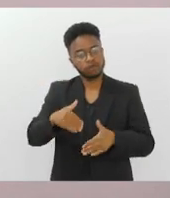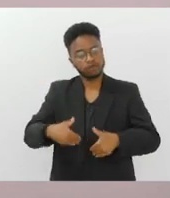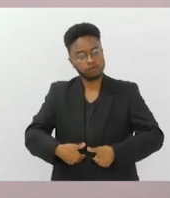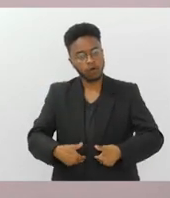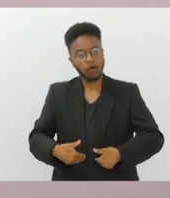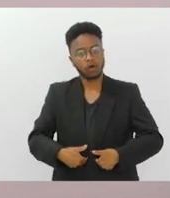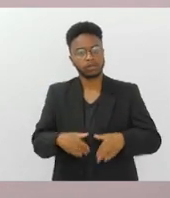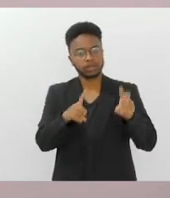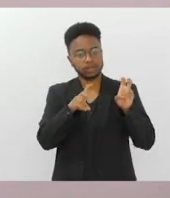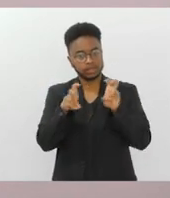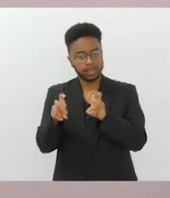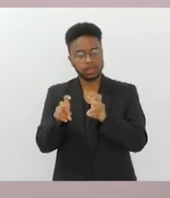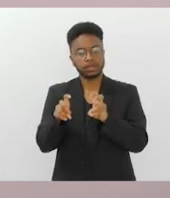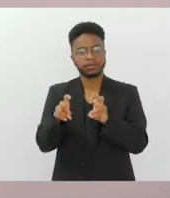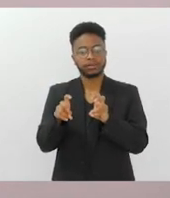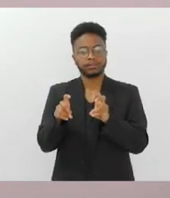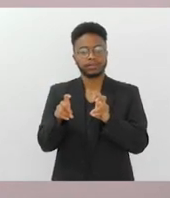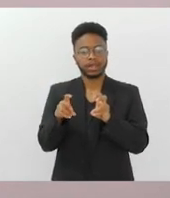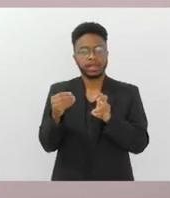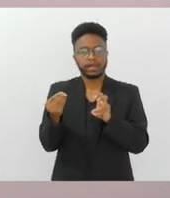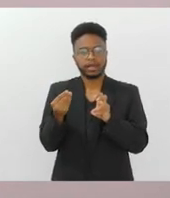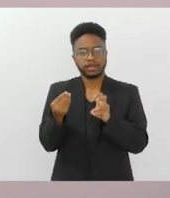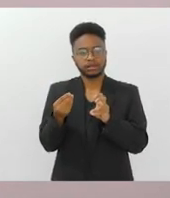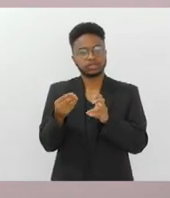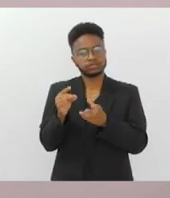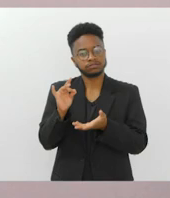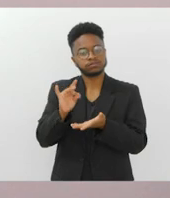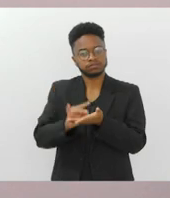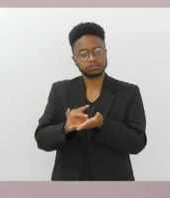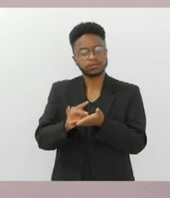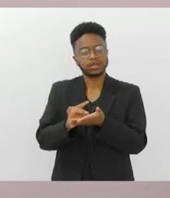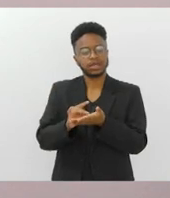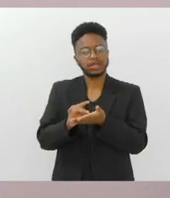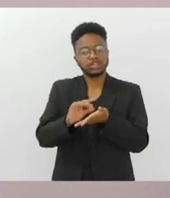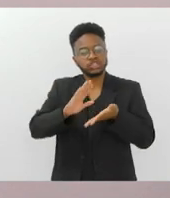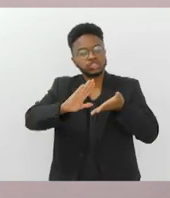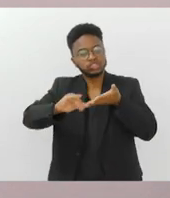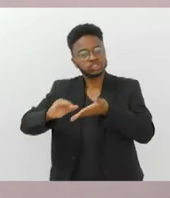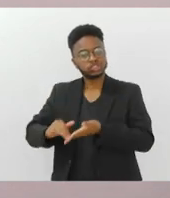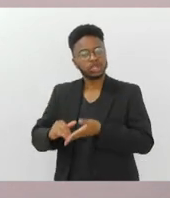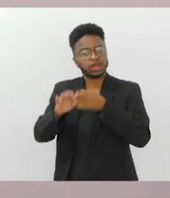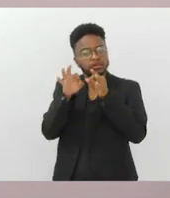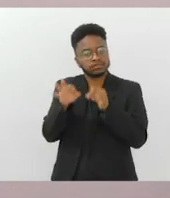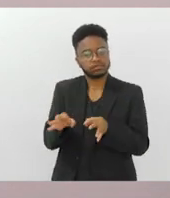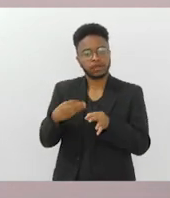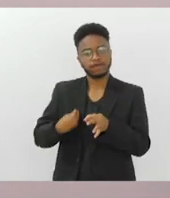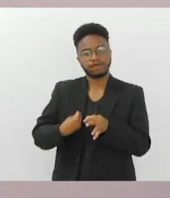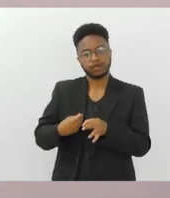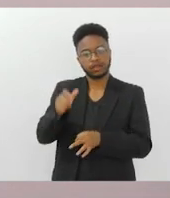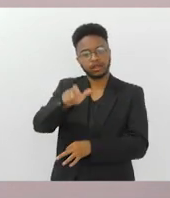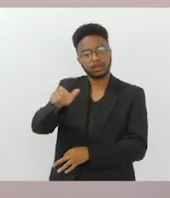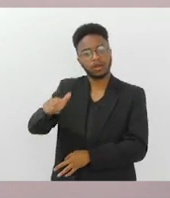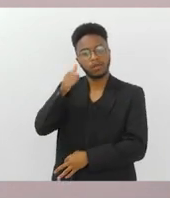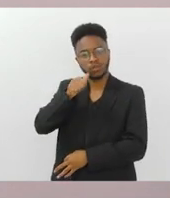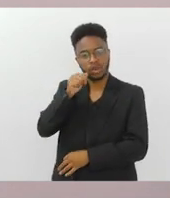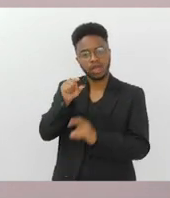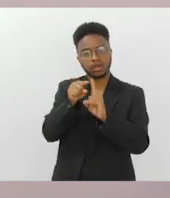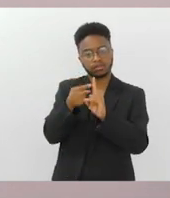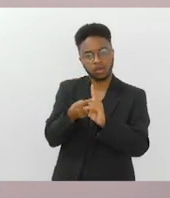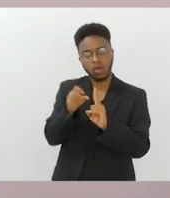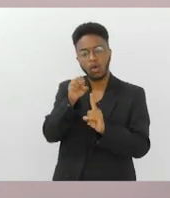situação extremamente violadora da dignidade dessa mulher gestante, dessa